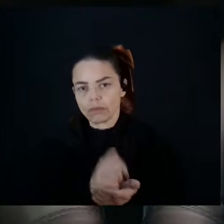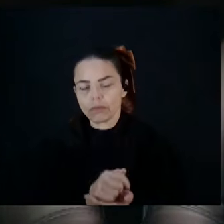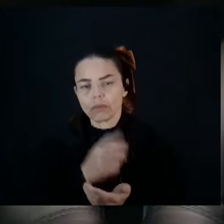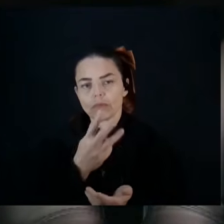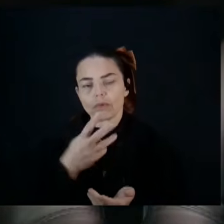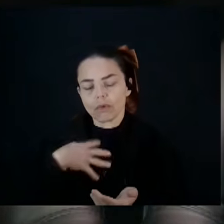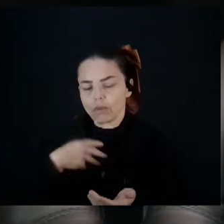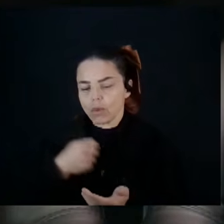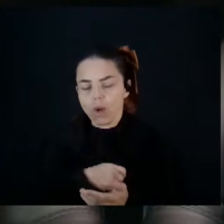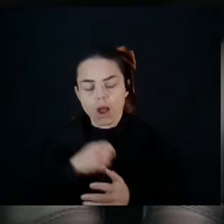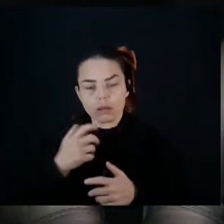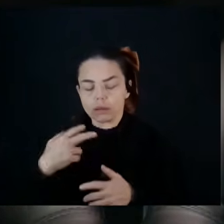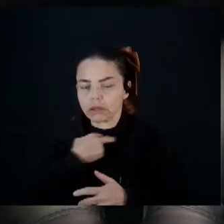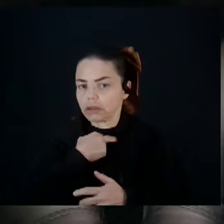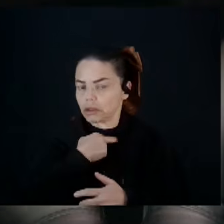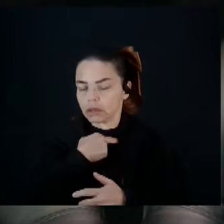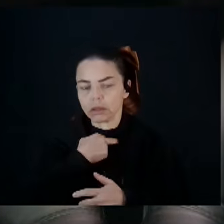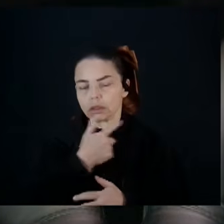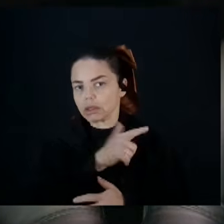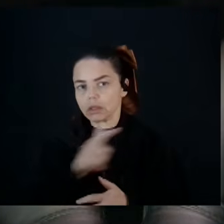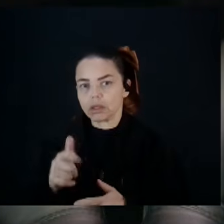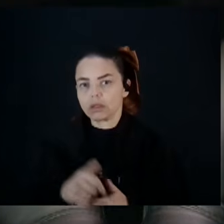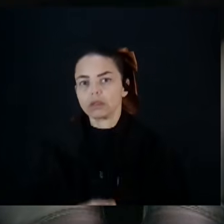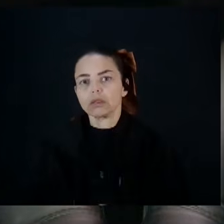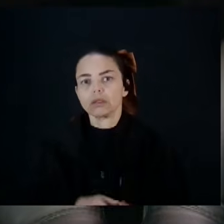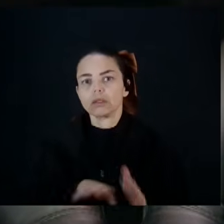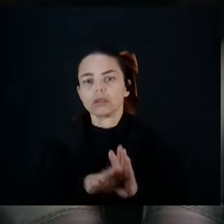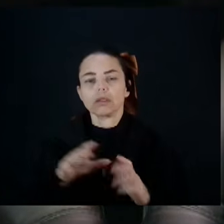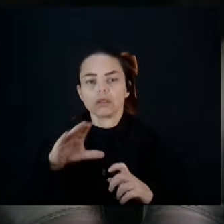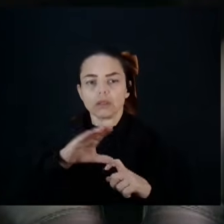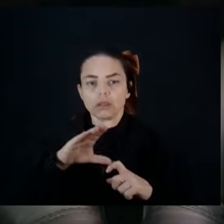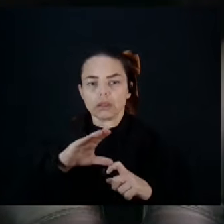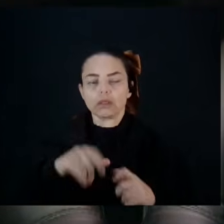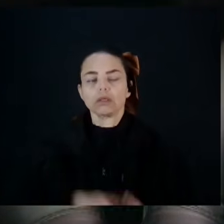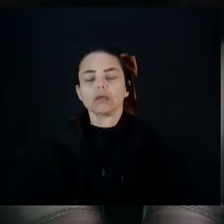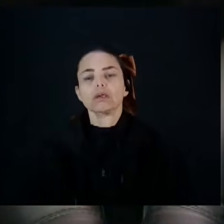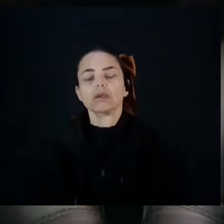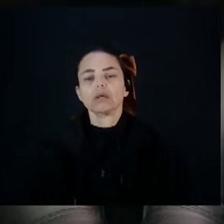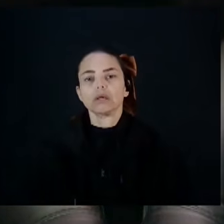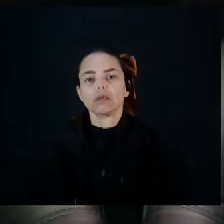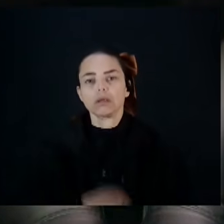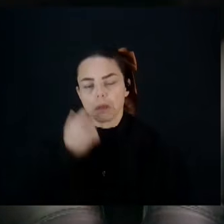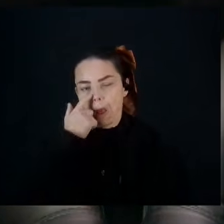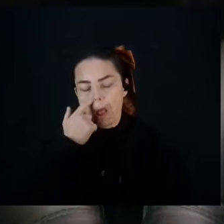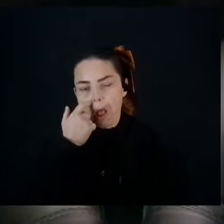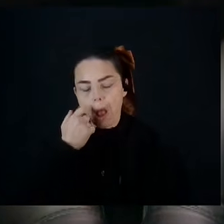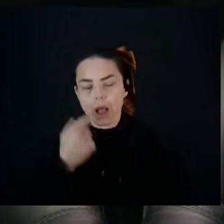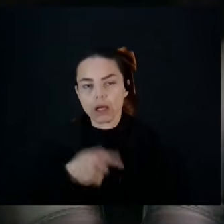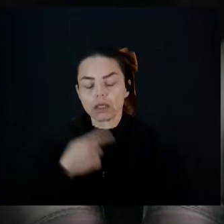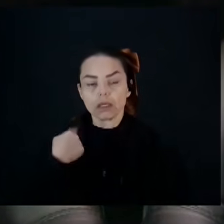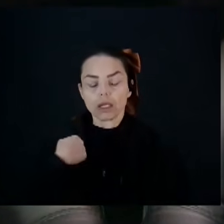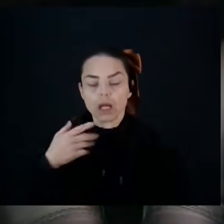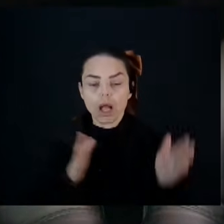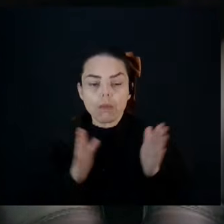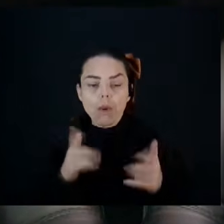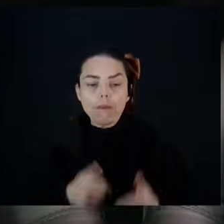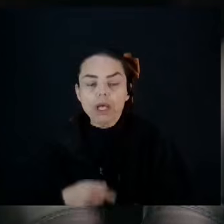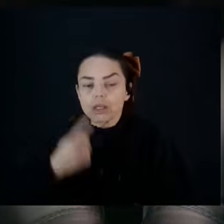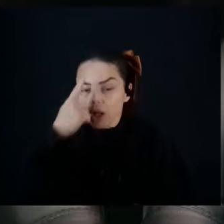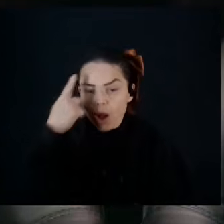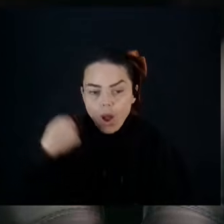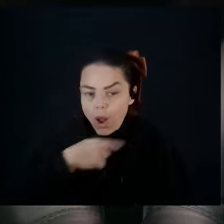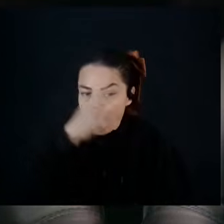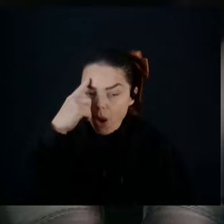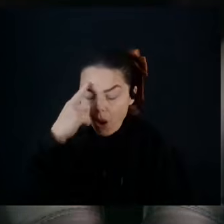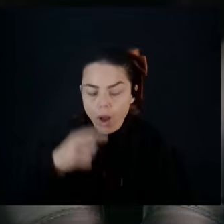papai, eu não tenho esse espaço. Aí eu chego no consultório, aquela hora é minha. Gente, é meu momento,